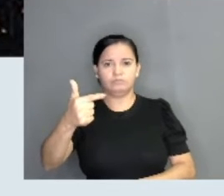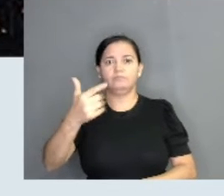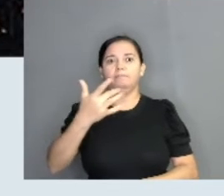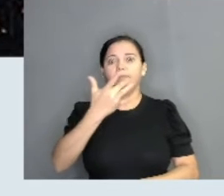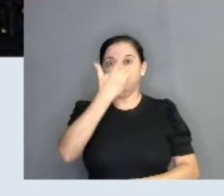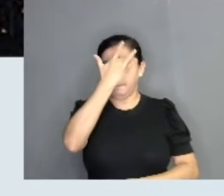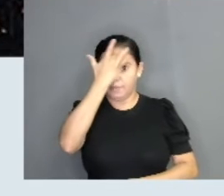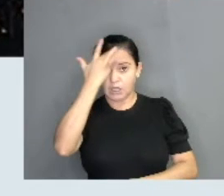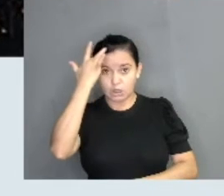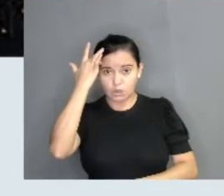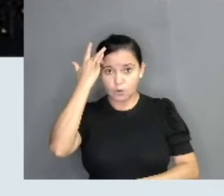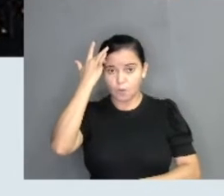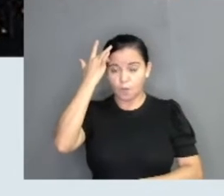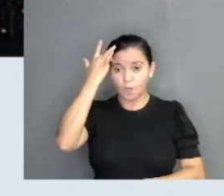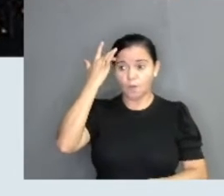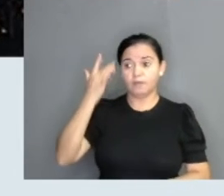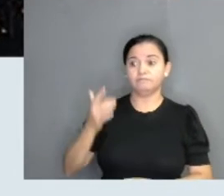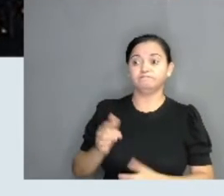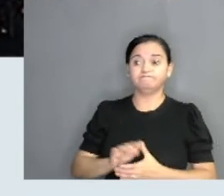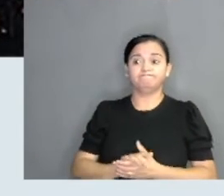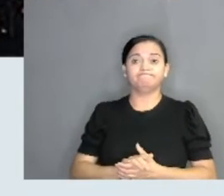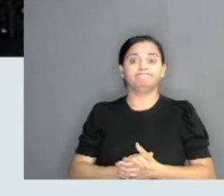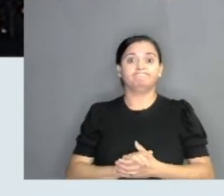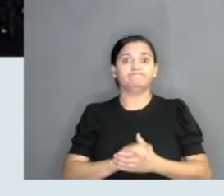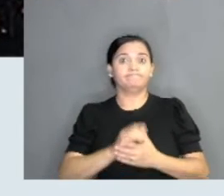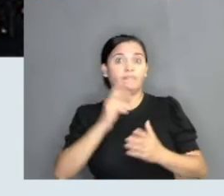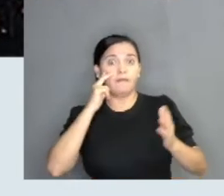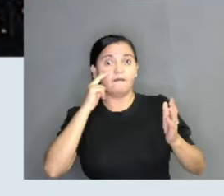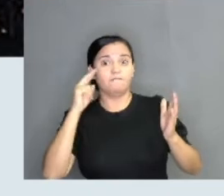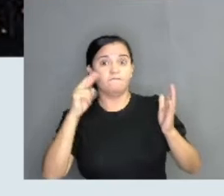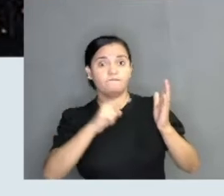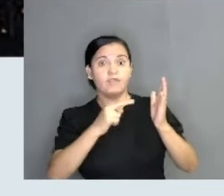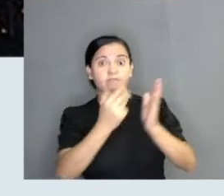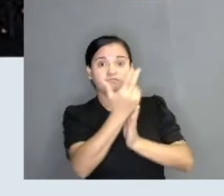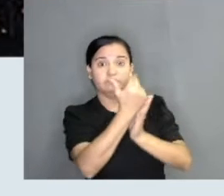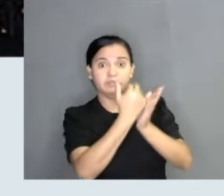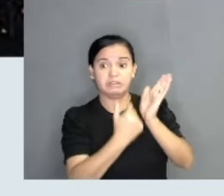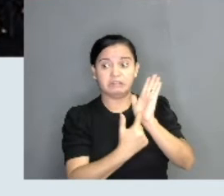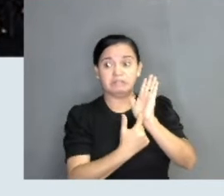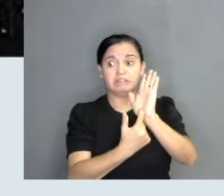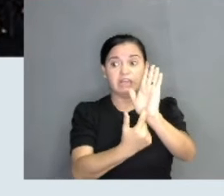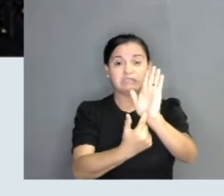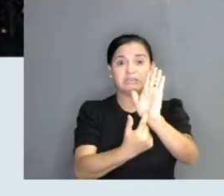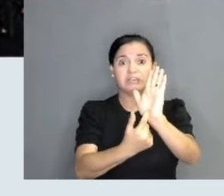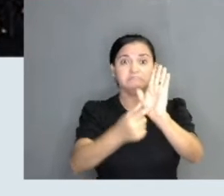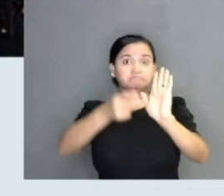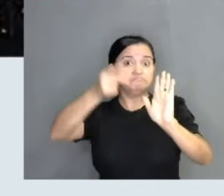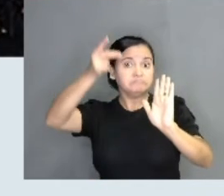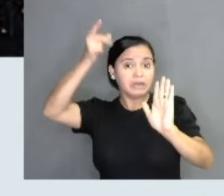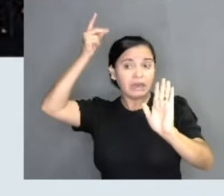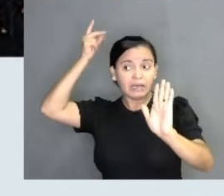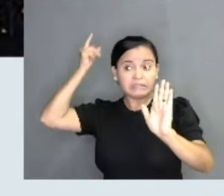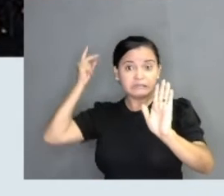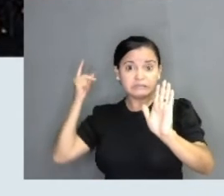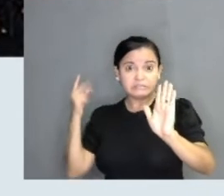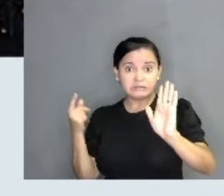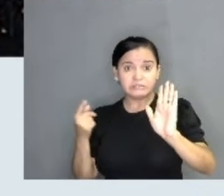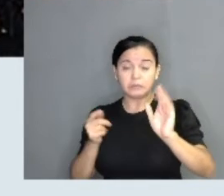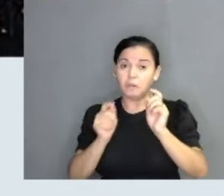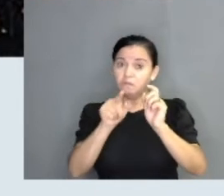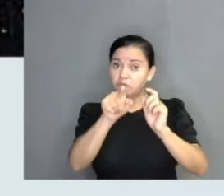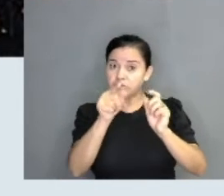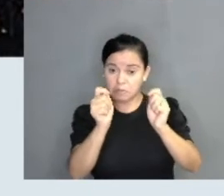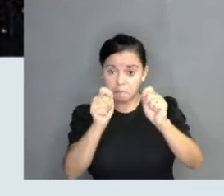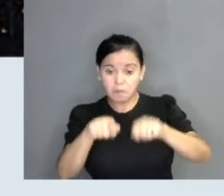Muito provavelmente, você deve ter visto essa imagem em algum quadro, né? Perdão, em algum